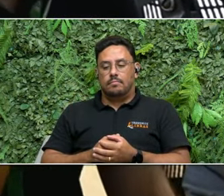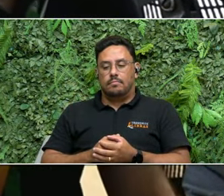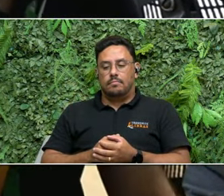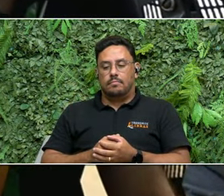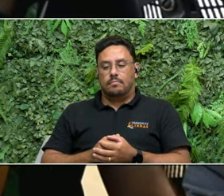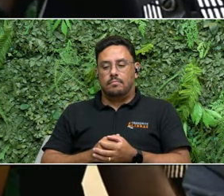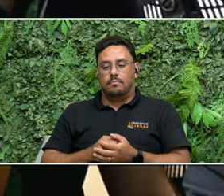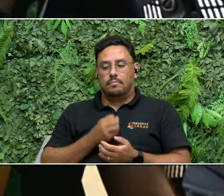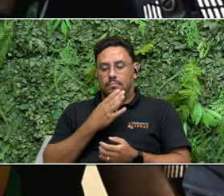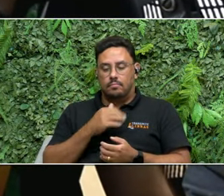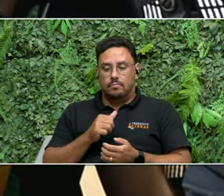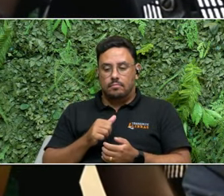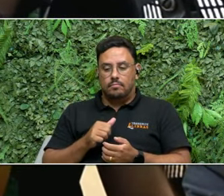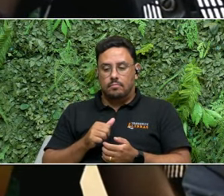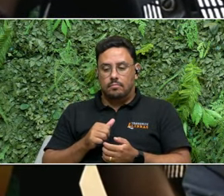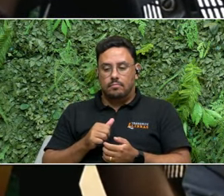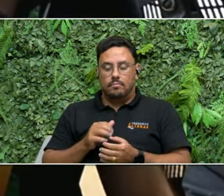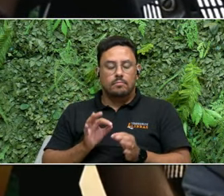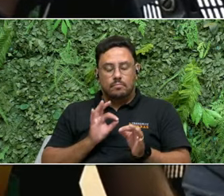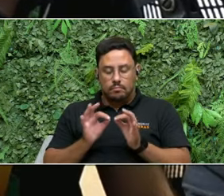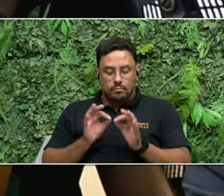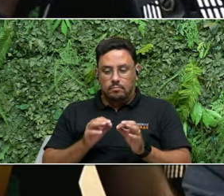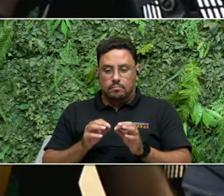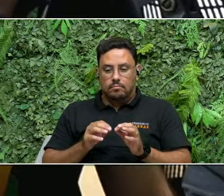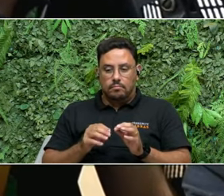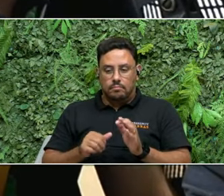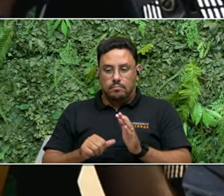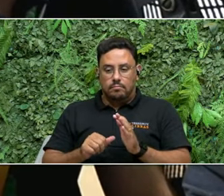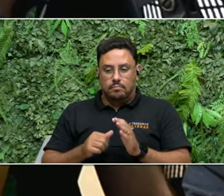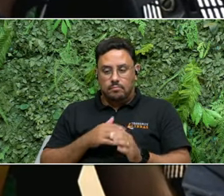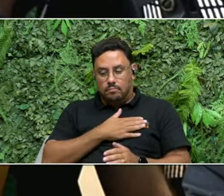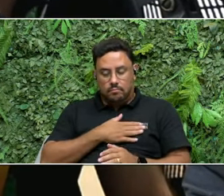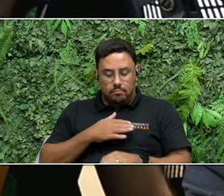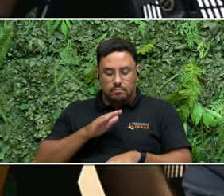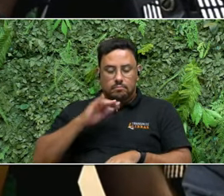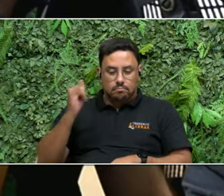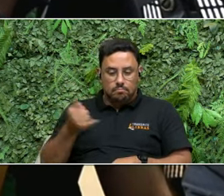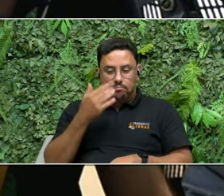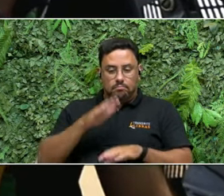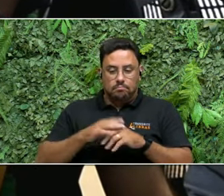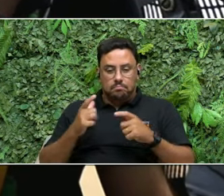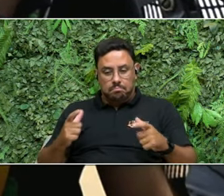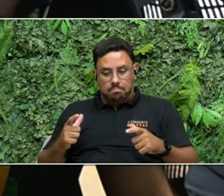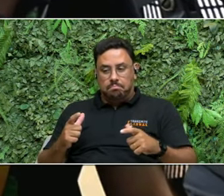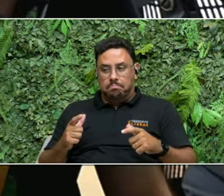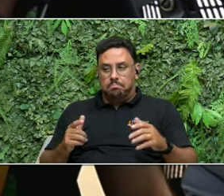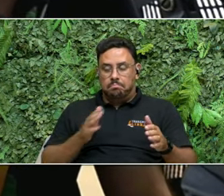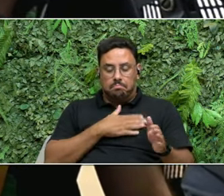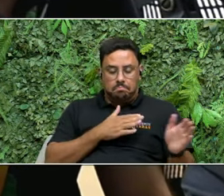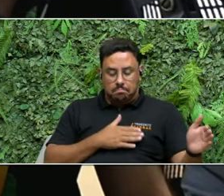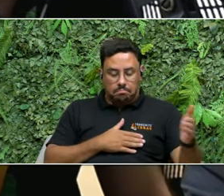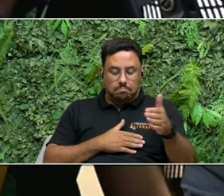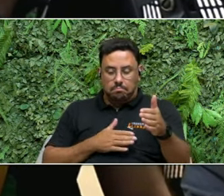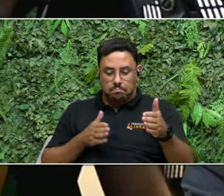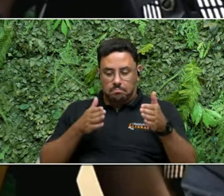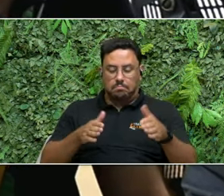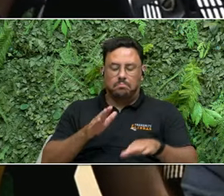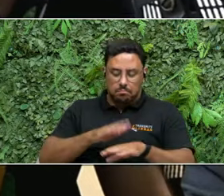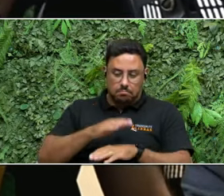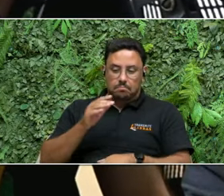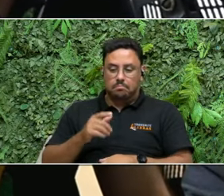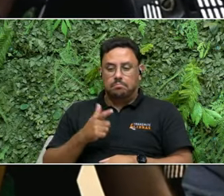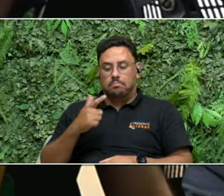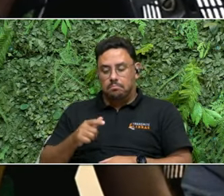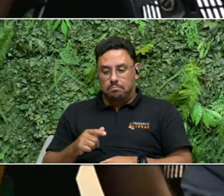é fez um bom jogo eu gostei do Arana Acho que poderia ter aproveitado mais o espaço jogou como ala poderia ter chegado mais vezes